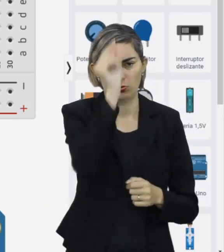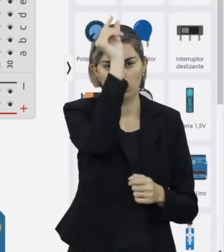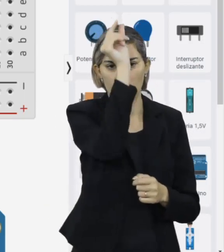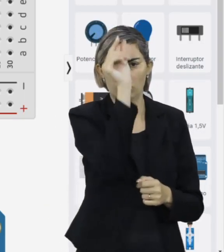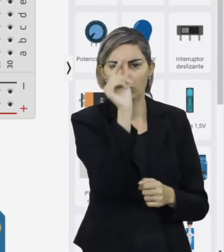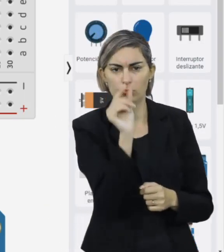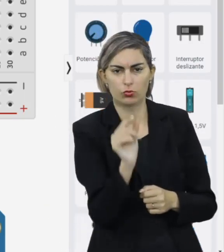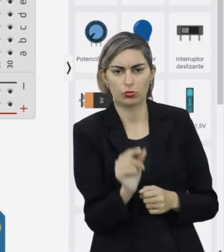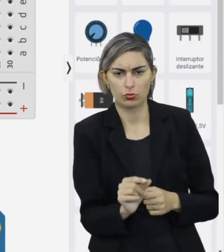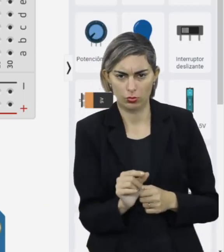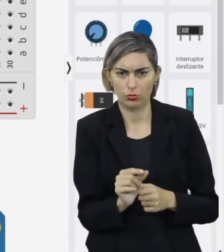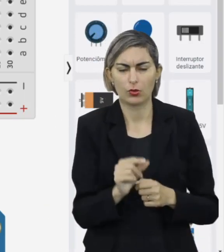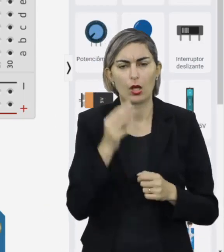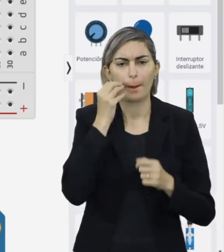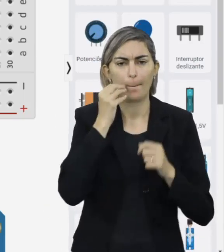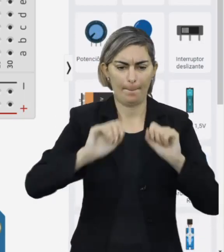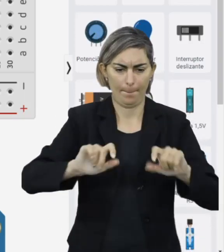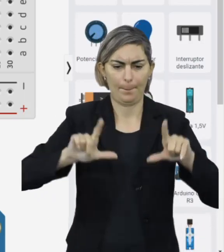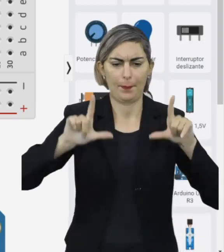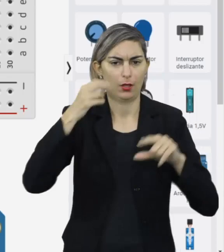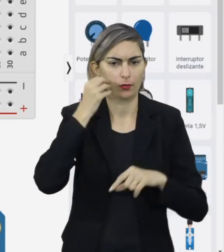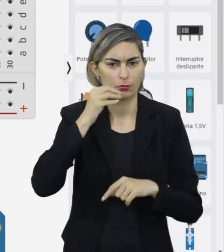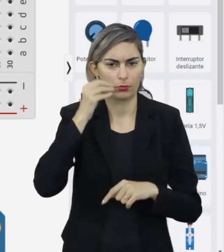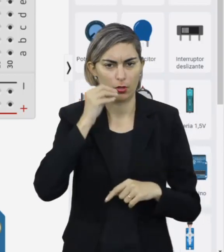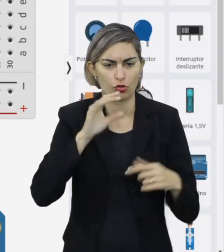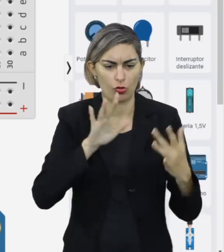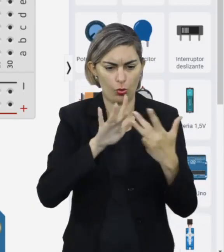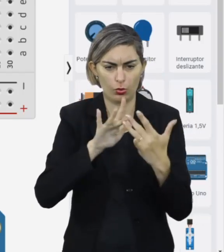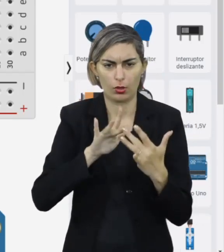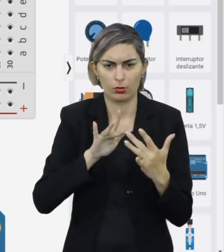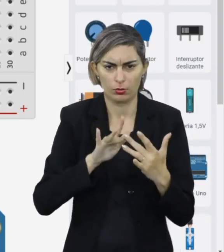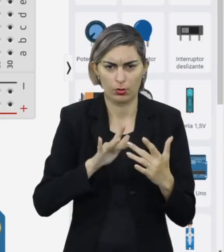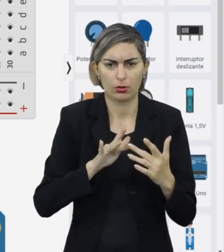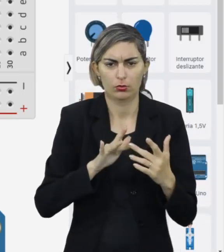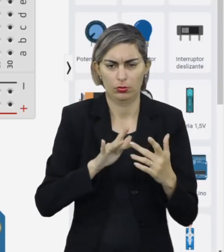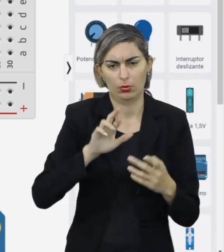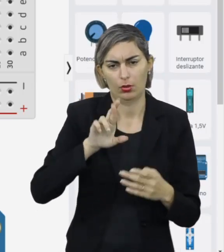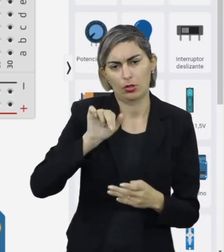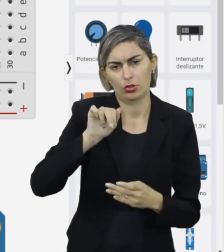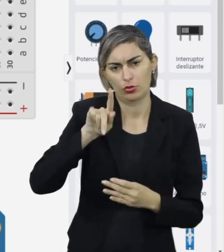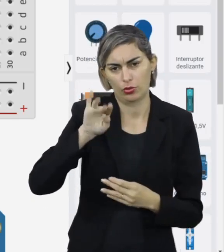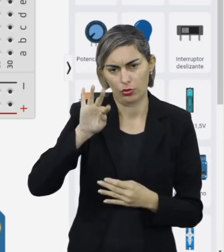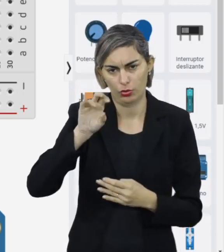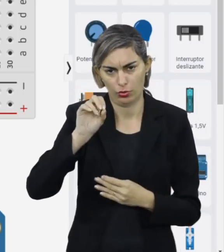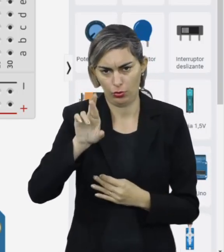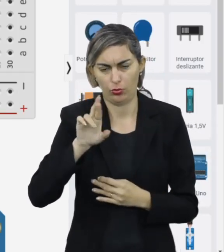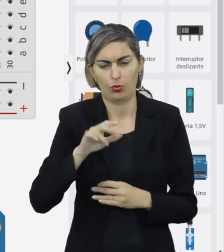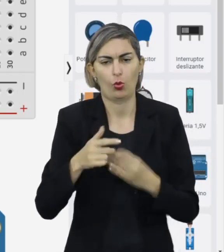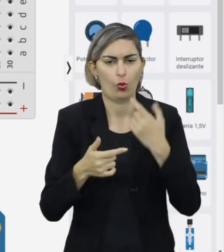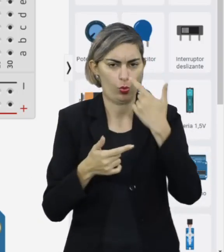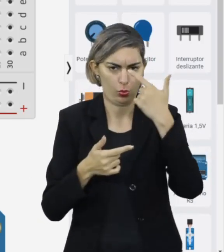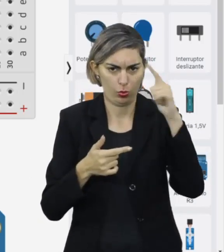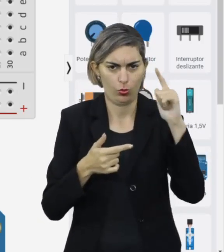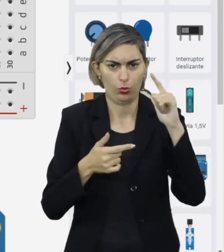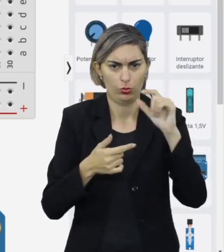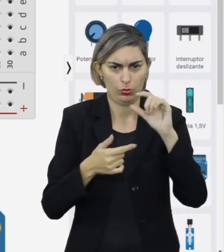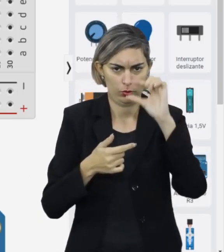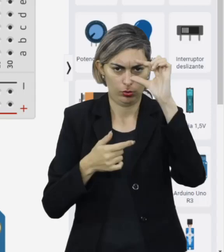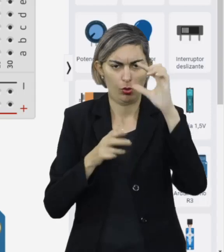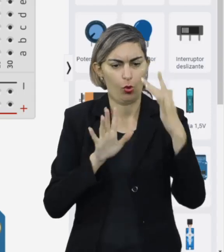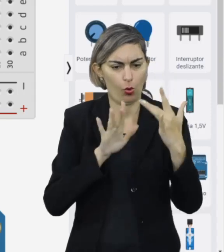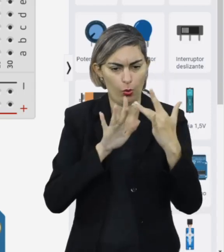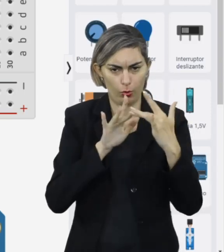coluna da nossa placa de teste. Está conectado com esse terminal 1 do resistor. O outro terminal do resistor